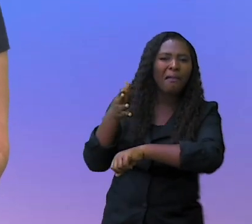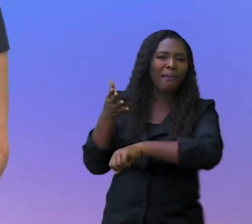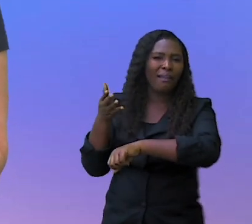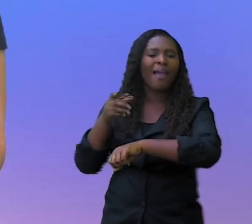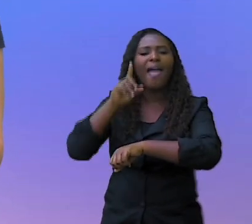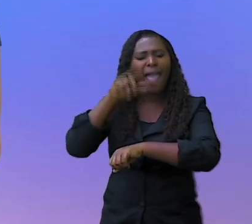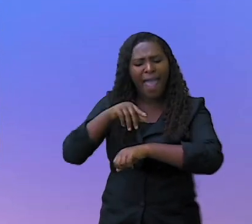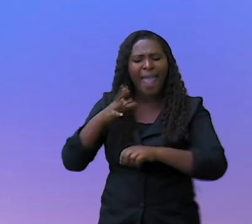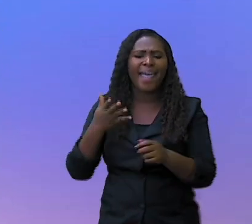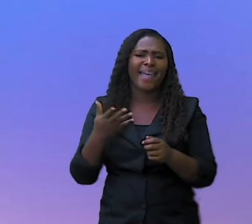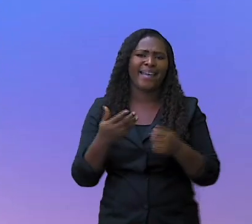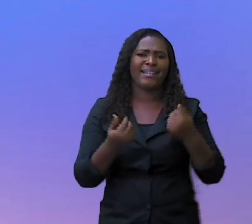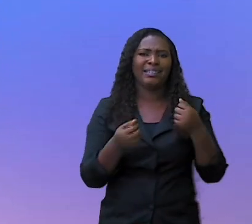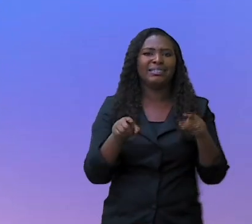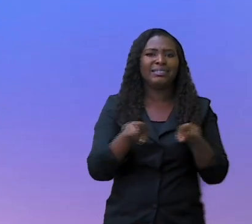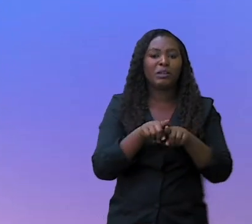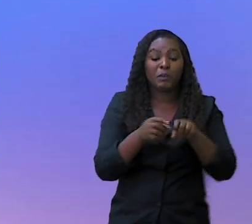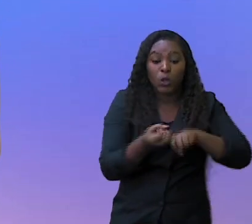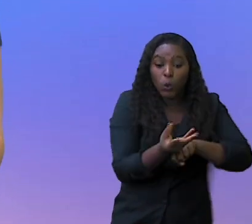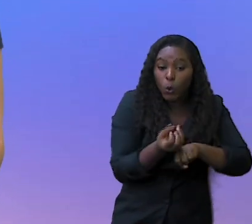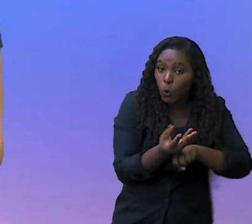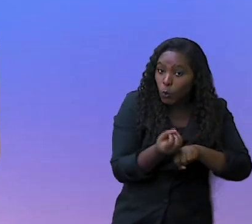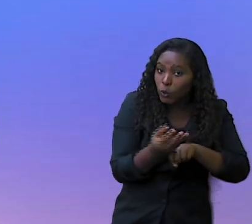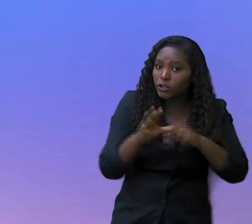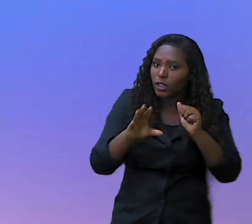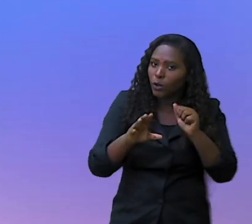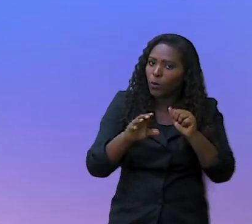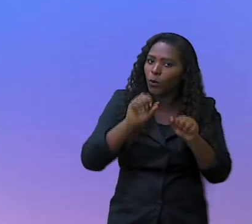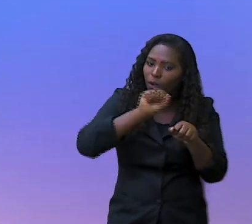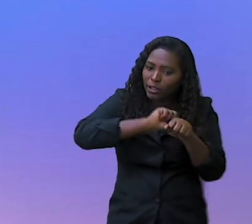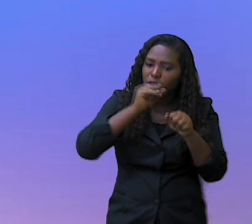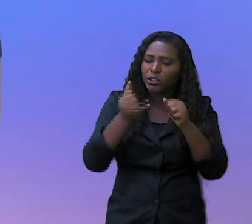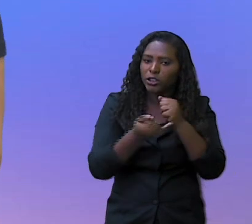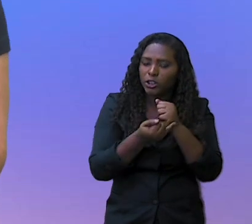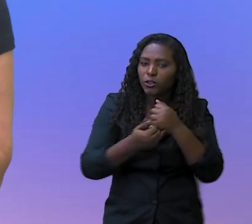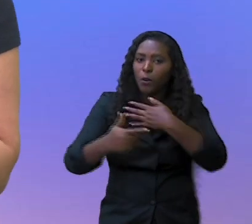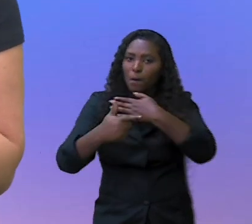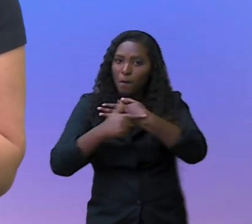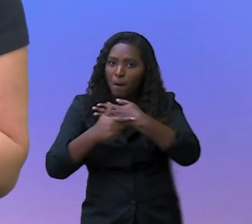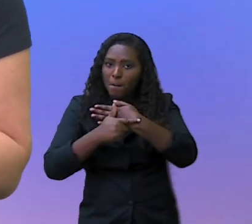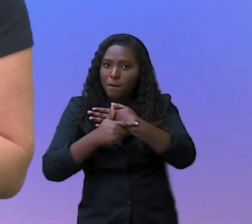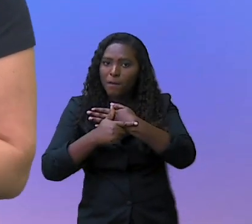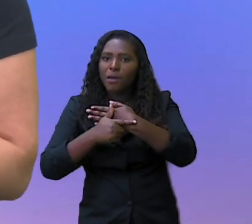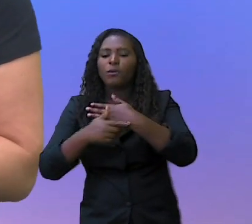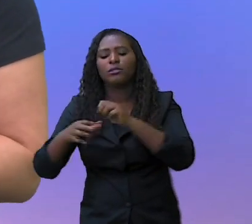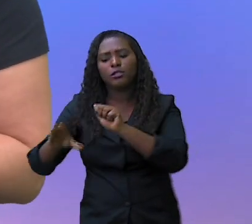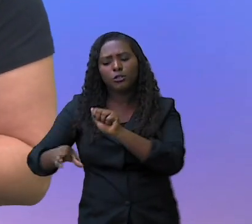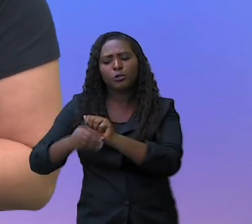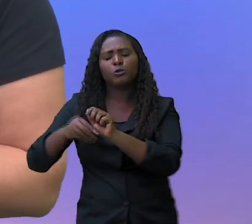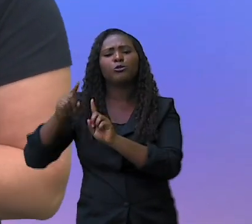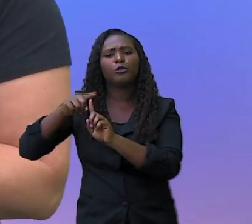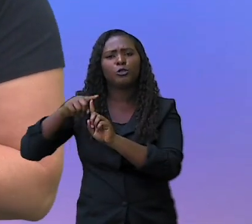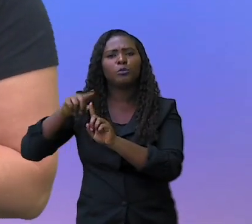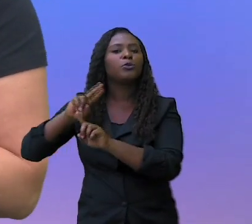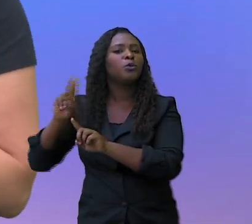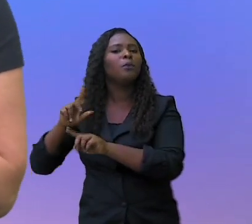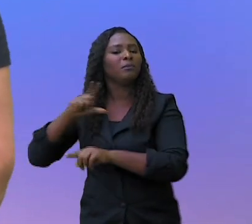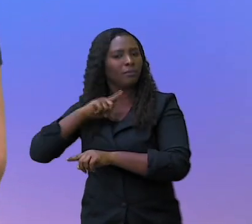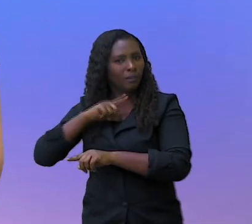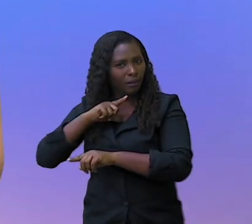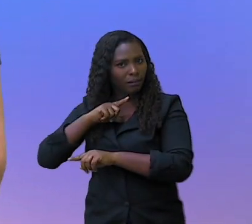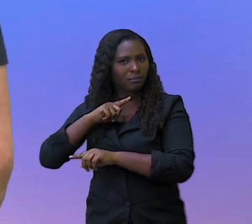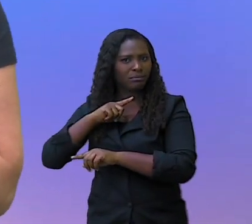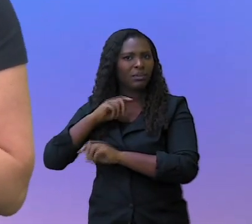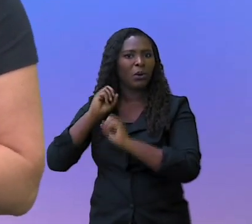do rio está poluída. Do rio é o adjunto adnominal e é representado pela locução